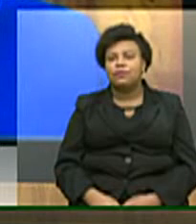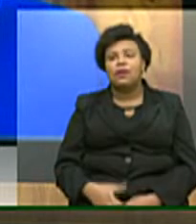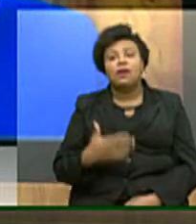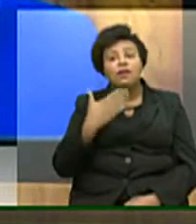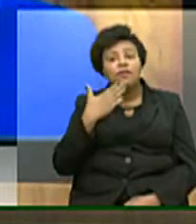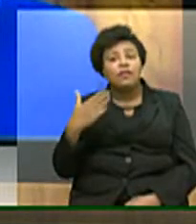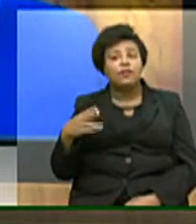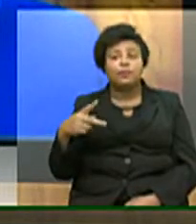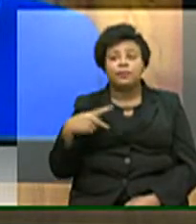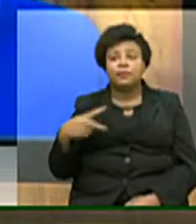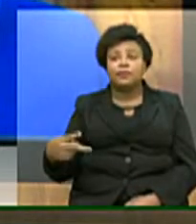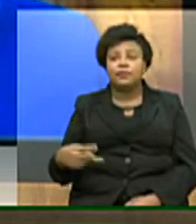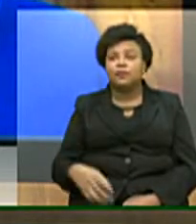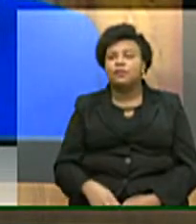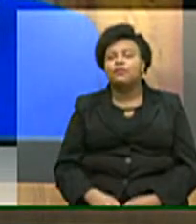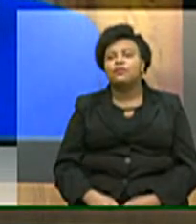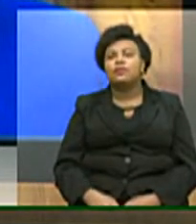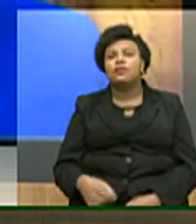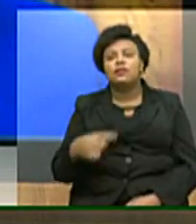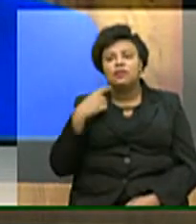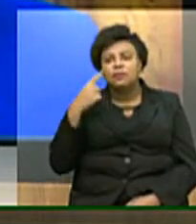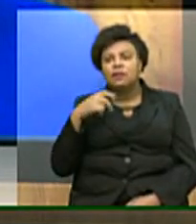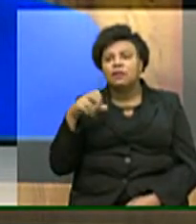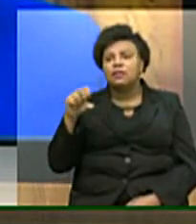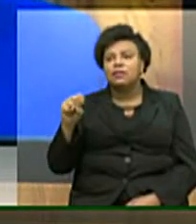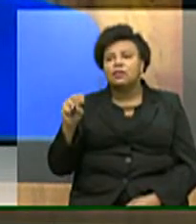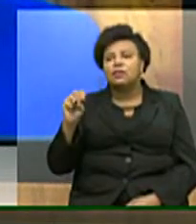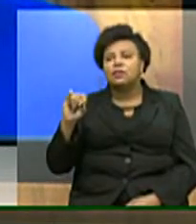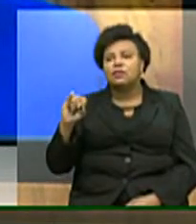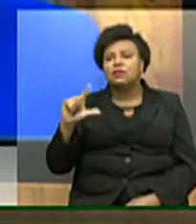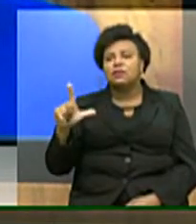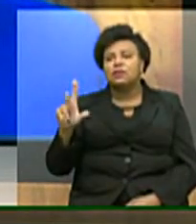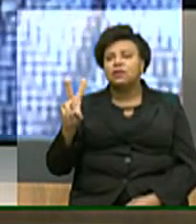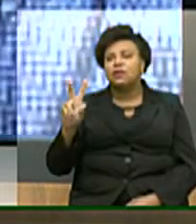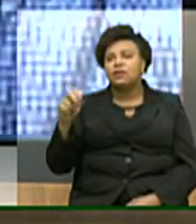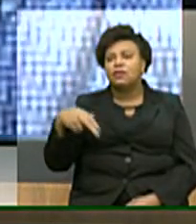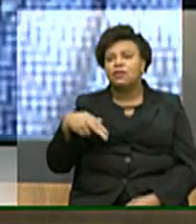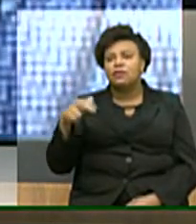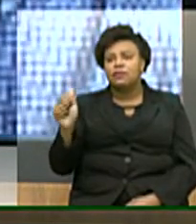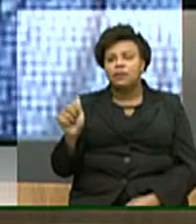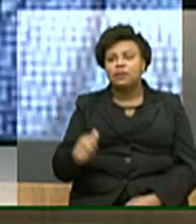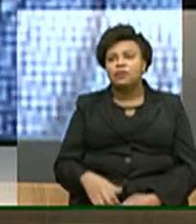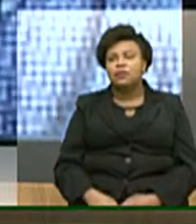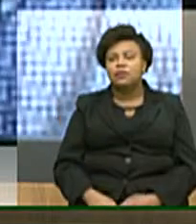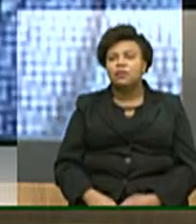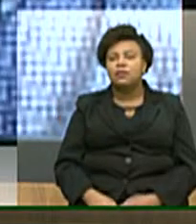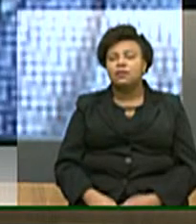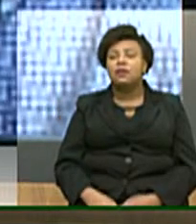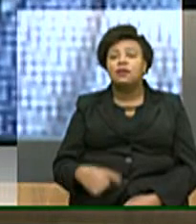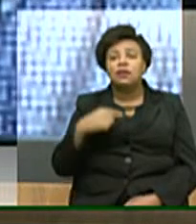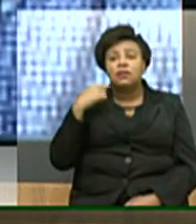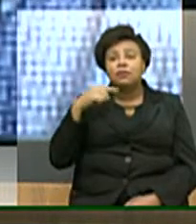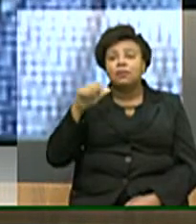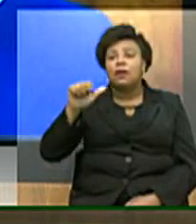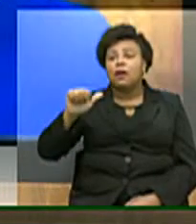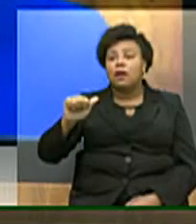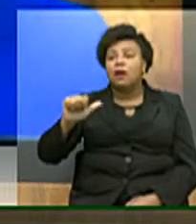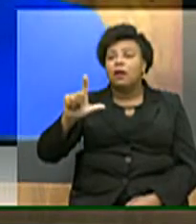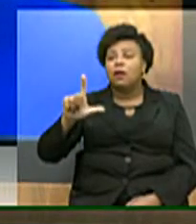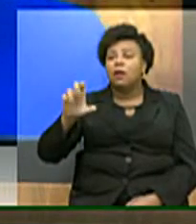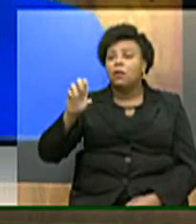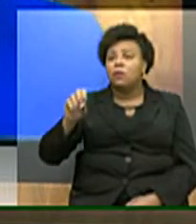Favorável, presidente. Deputada Silvana Covatti. Favorável, presidente. Deputado Luiz Cosma.